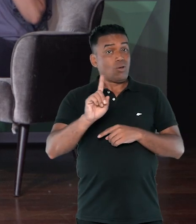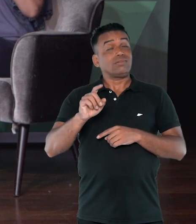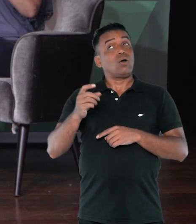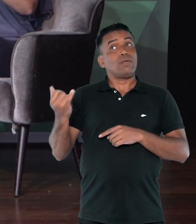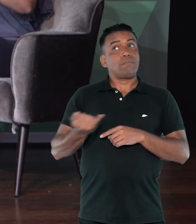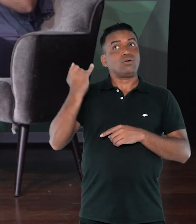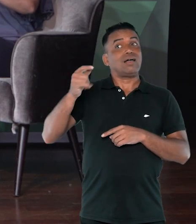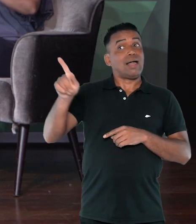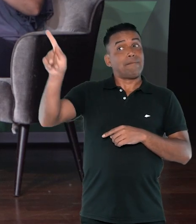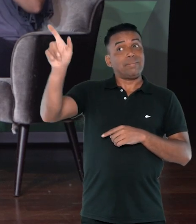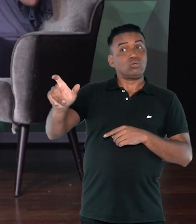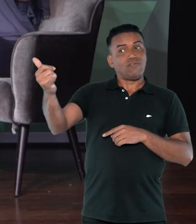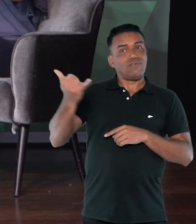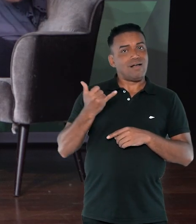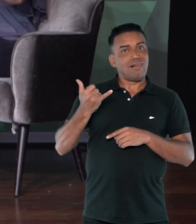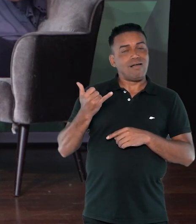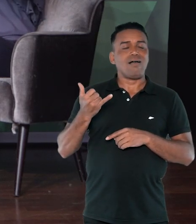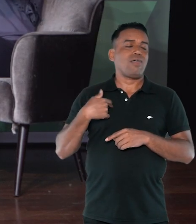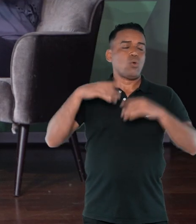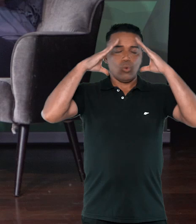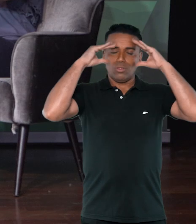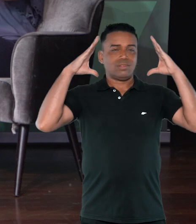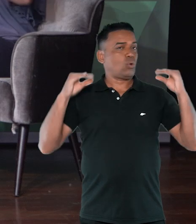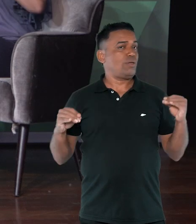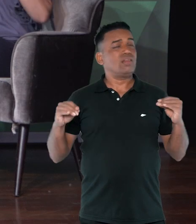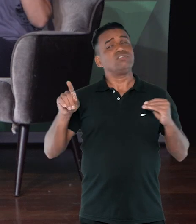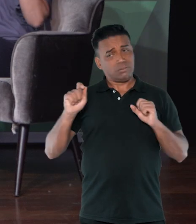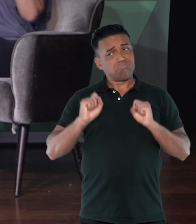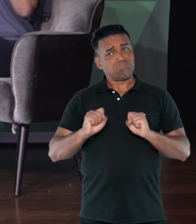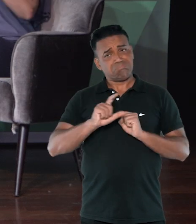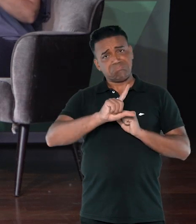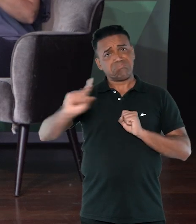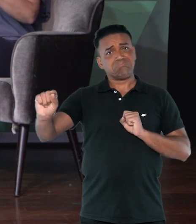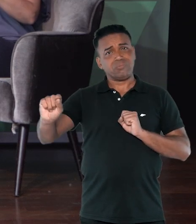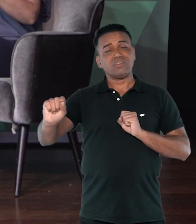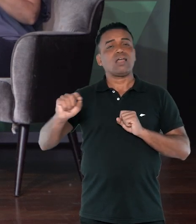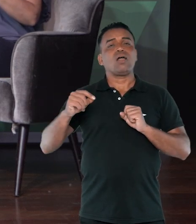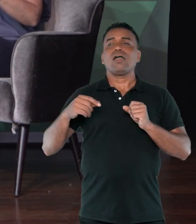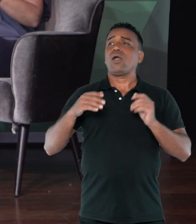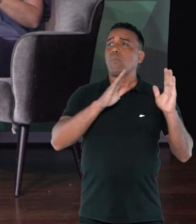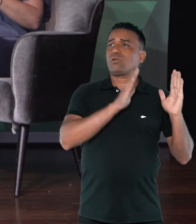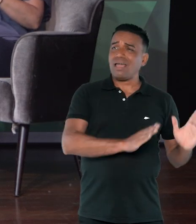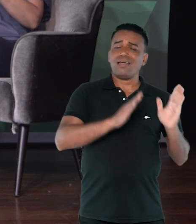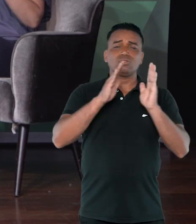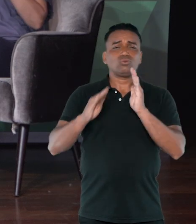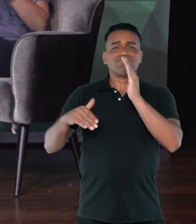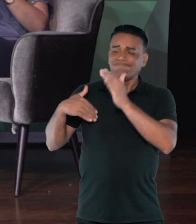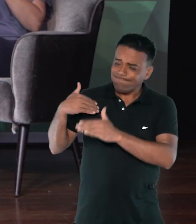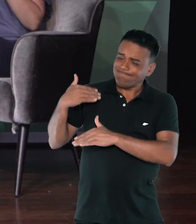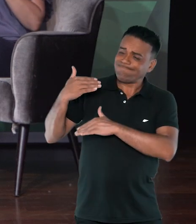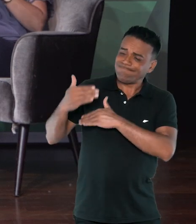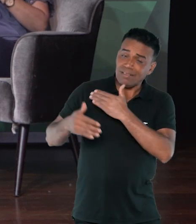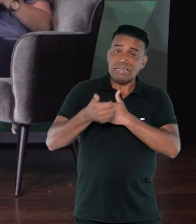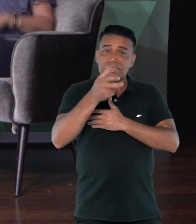muitas vezes é um processo gradual, né? Vai se passando de 15 em 15 dias. Tem gente que vai uma vez por mês, brinca que é para tomar oxigênio,